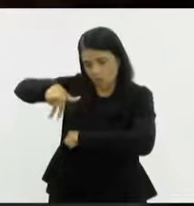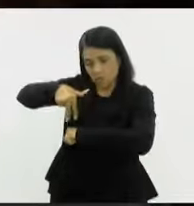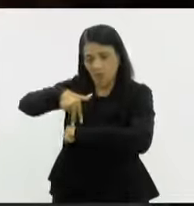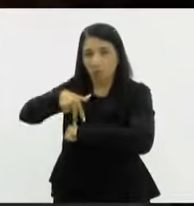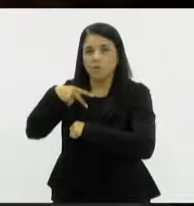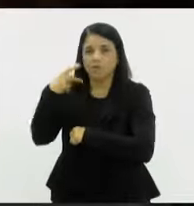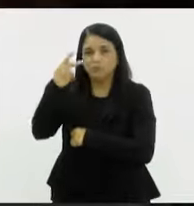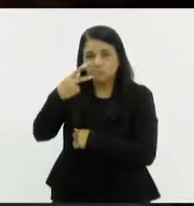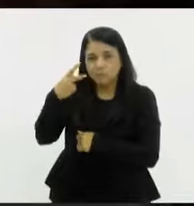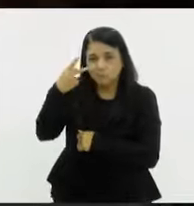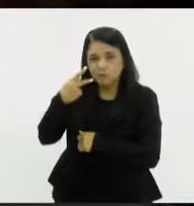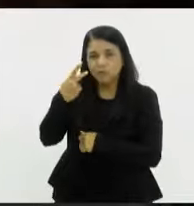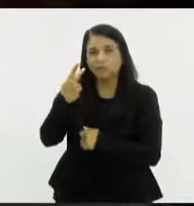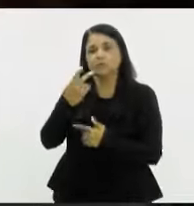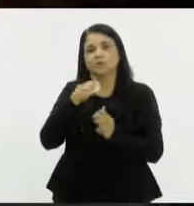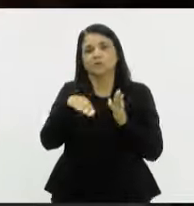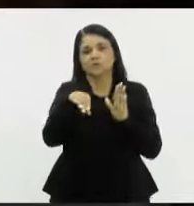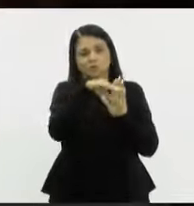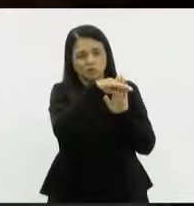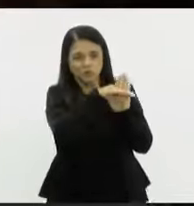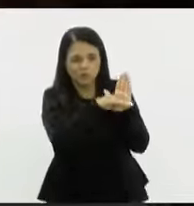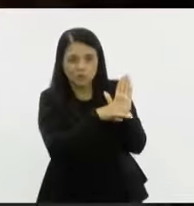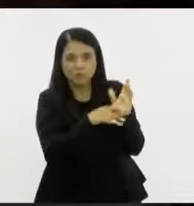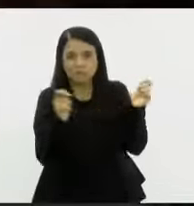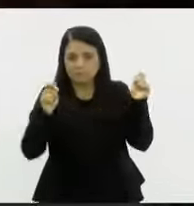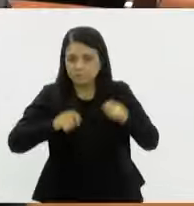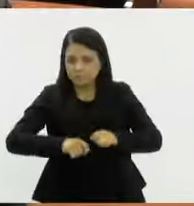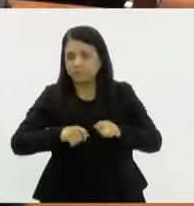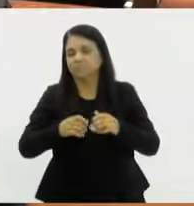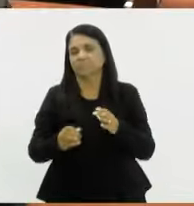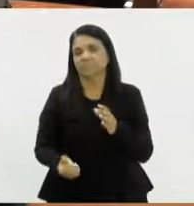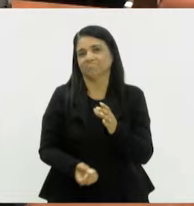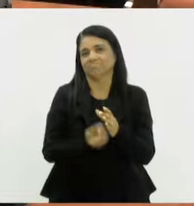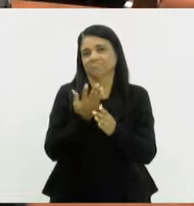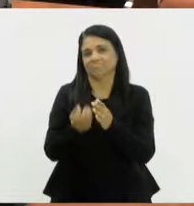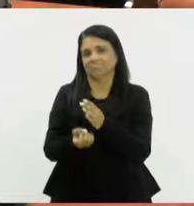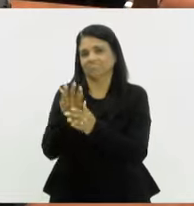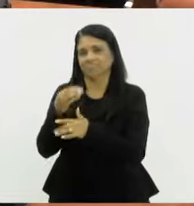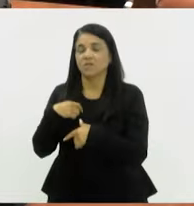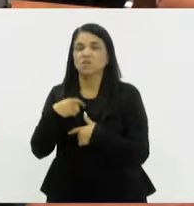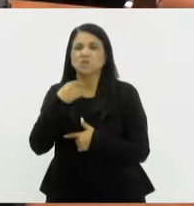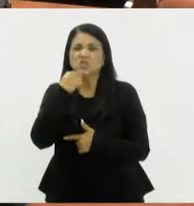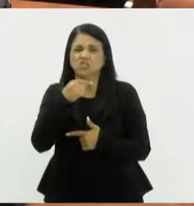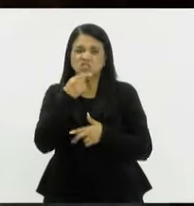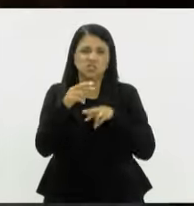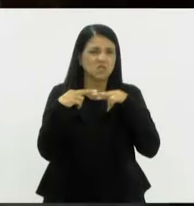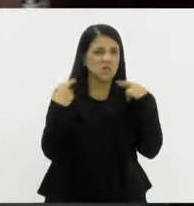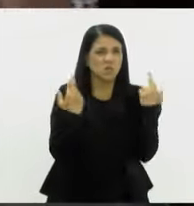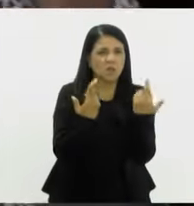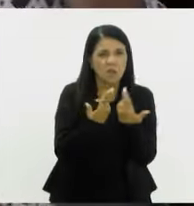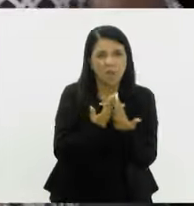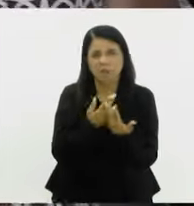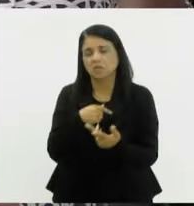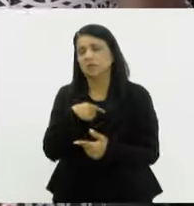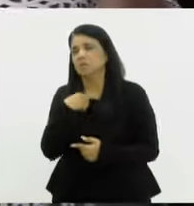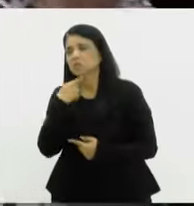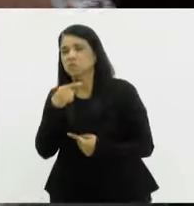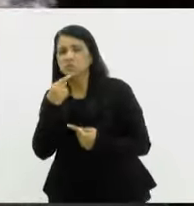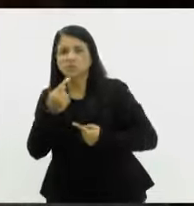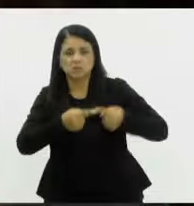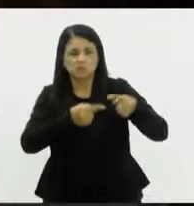políticas e os programas possam existir não adianta a gente fazer as nossas reuniões não adianta a gente discutir